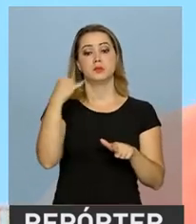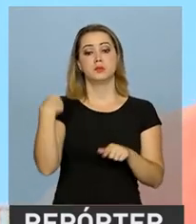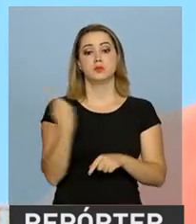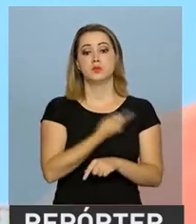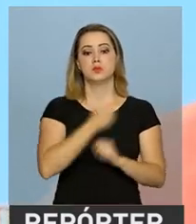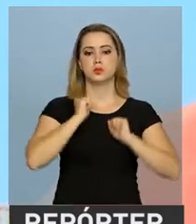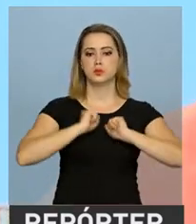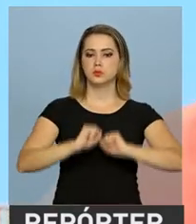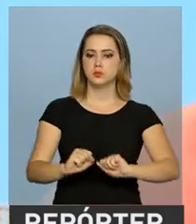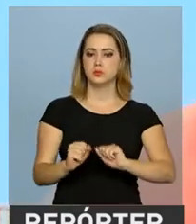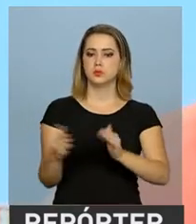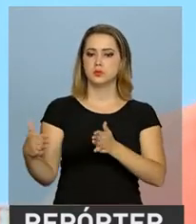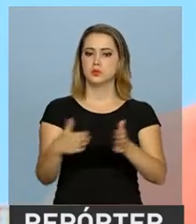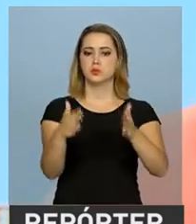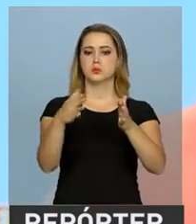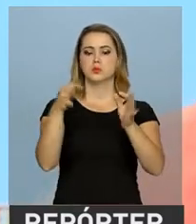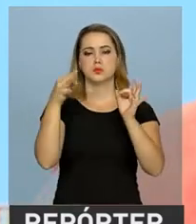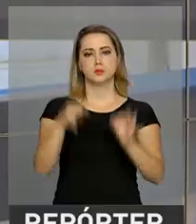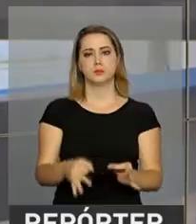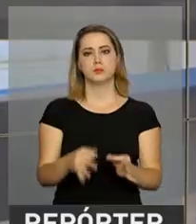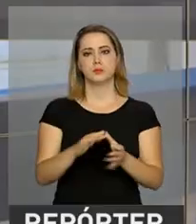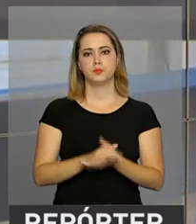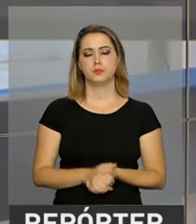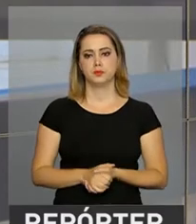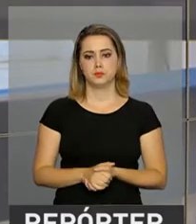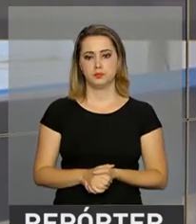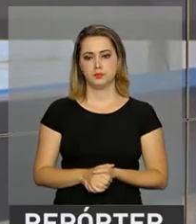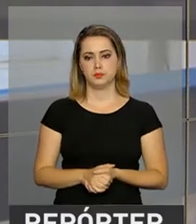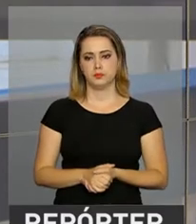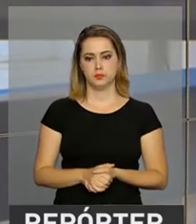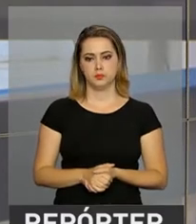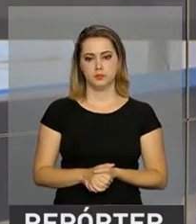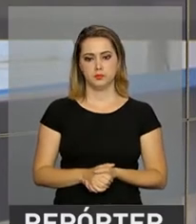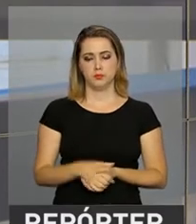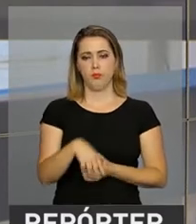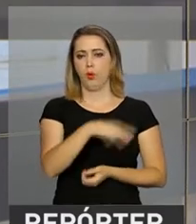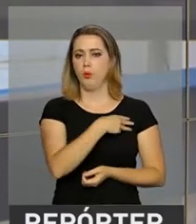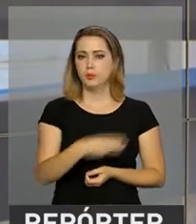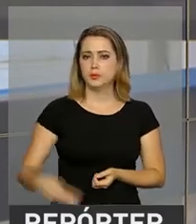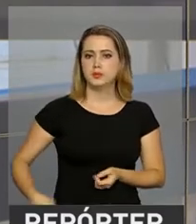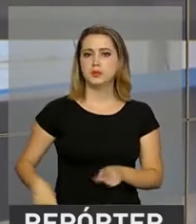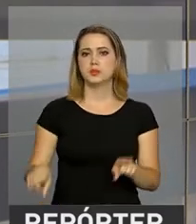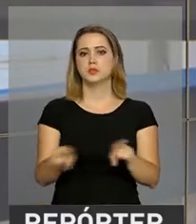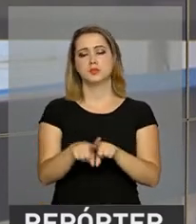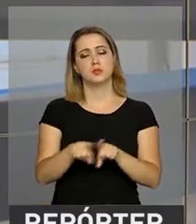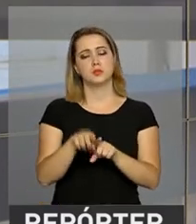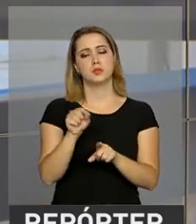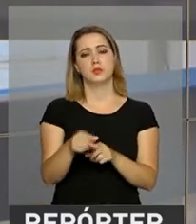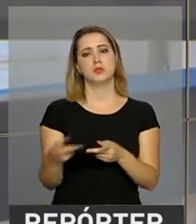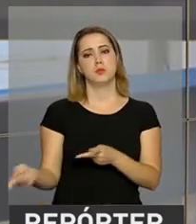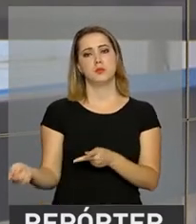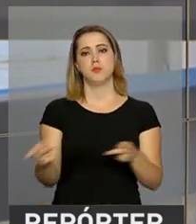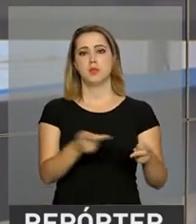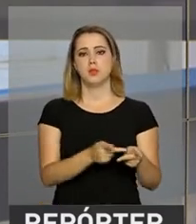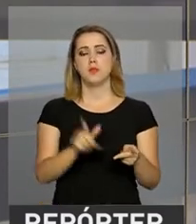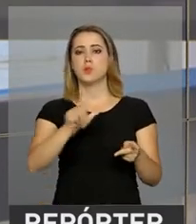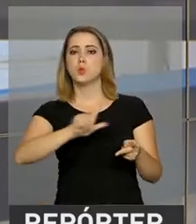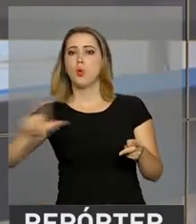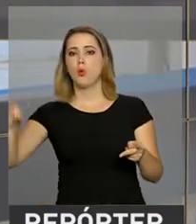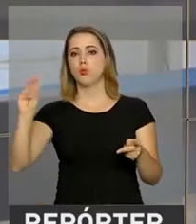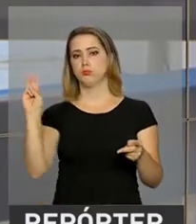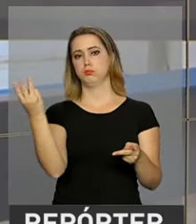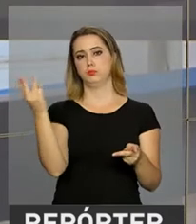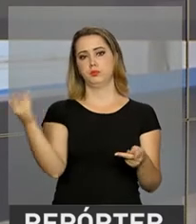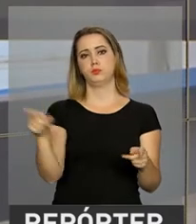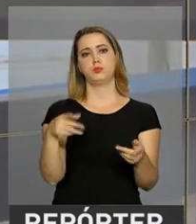ponha o Brasil de volta no caminho do desenvolvimento. E o ministro também foi até a cidade de Timon, no leste do Maranhão, onde assinou